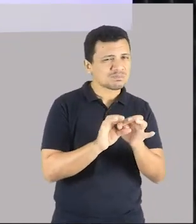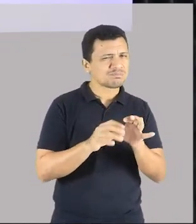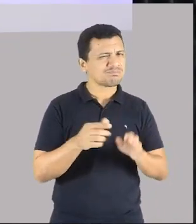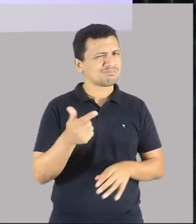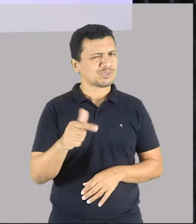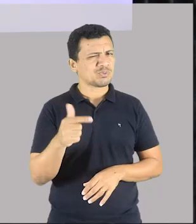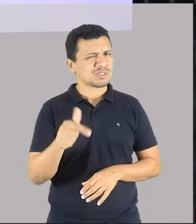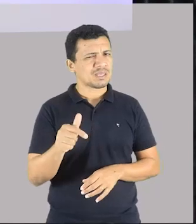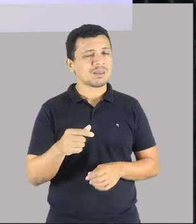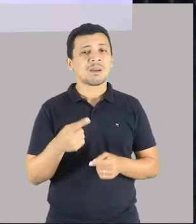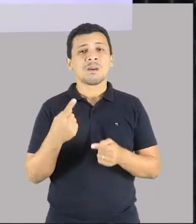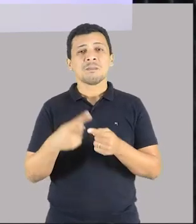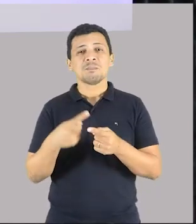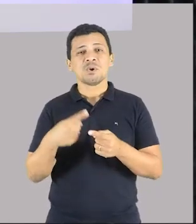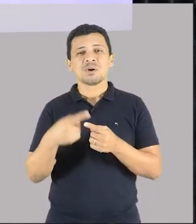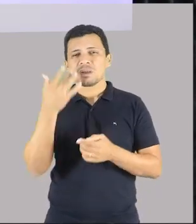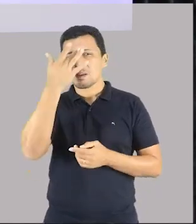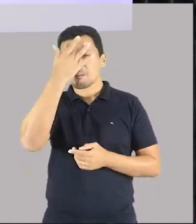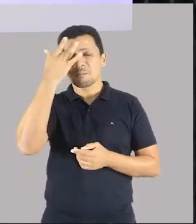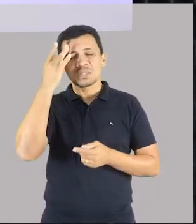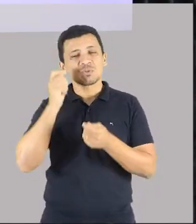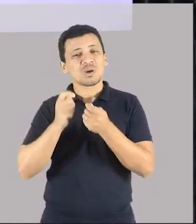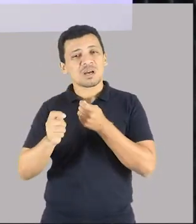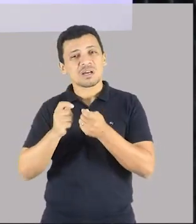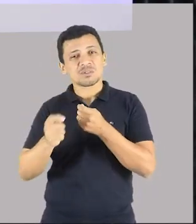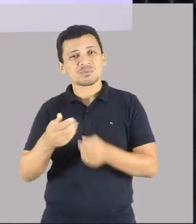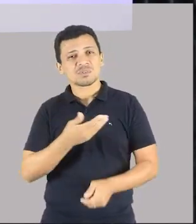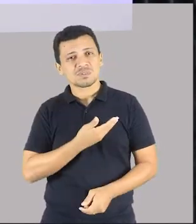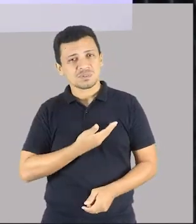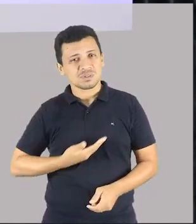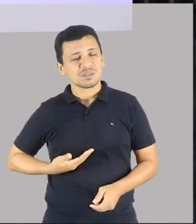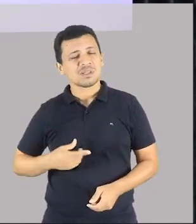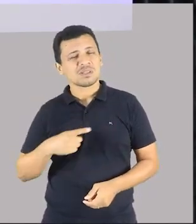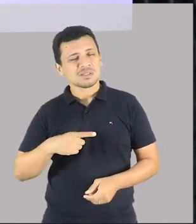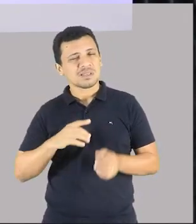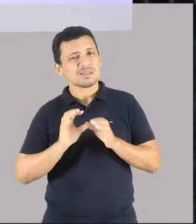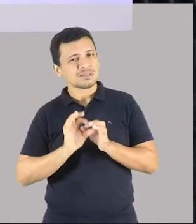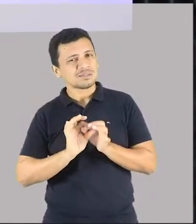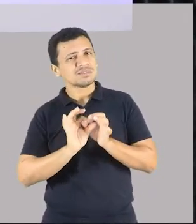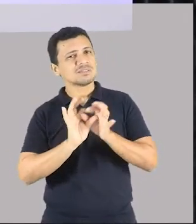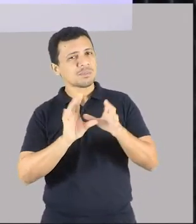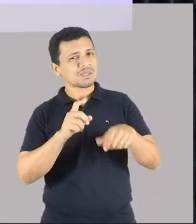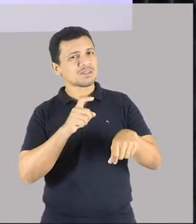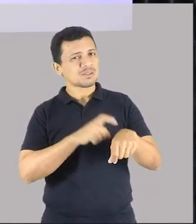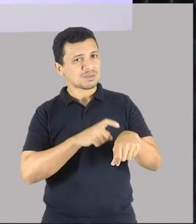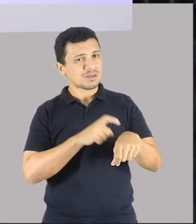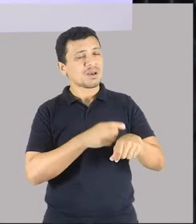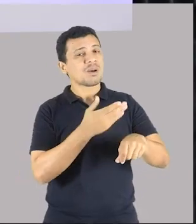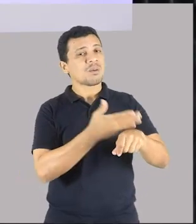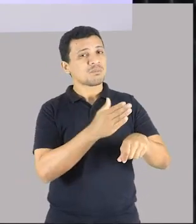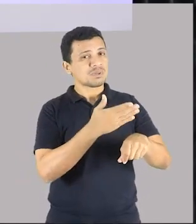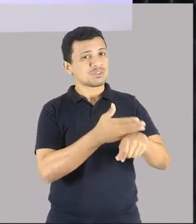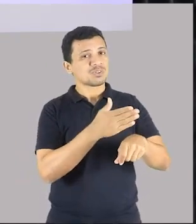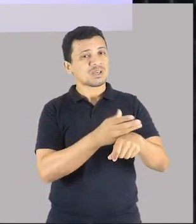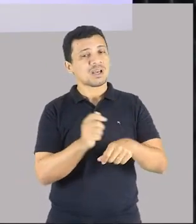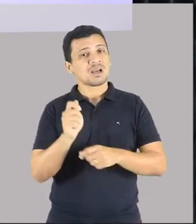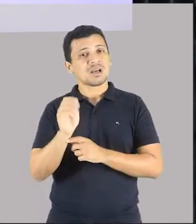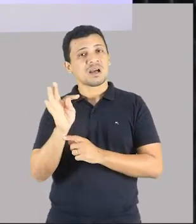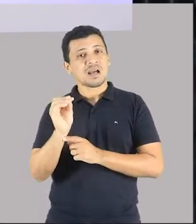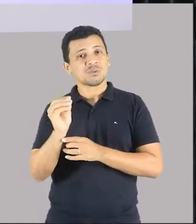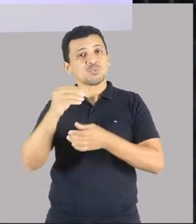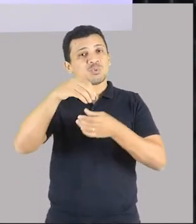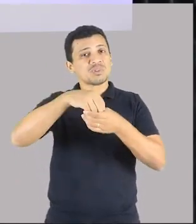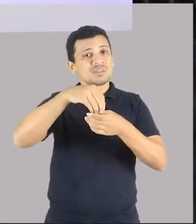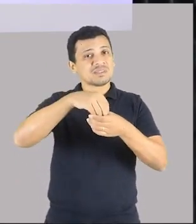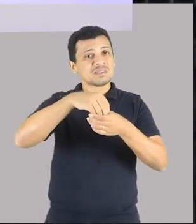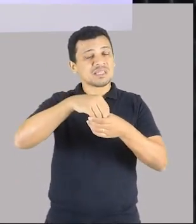o administrador público tem liberdade temporal, isso é, de praticar o ato dentro do prazo